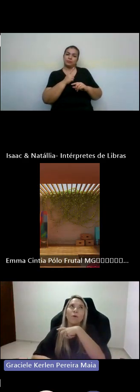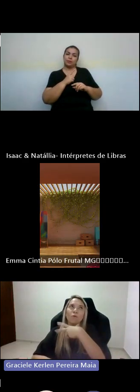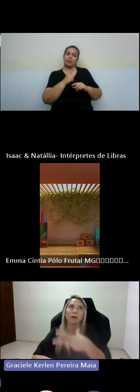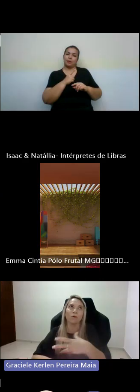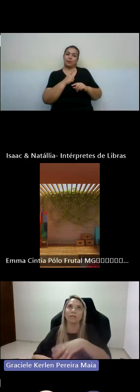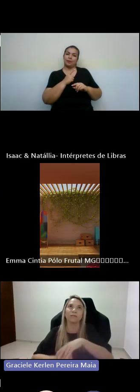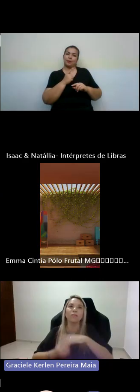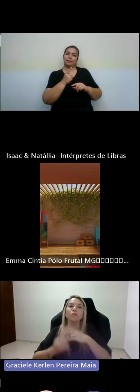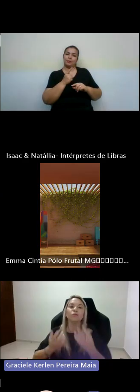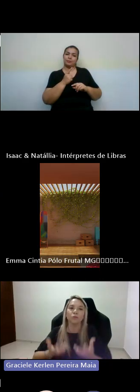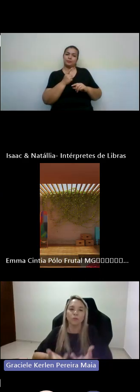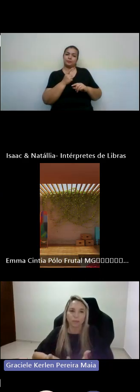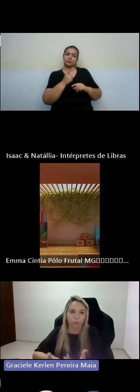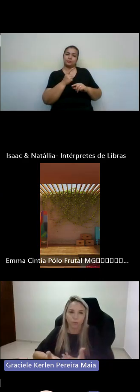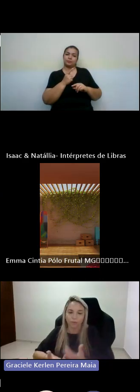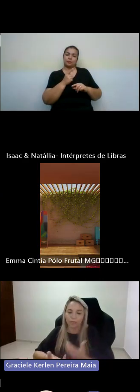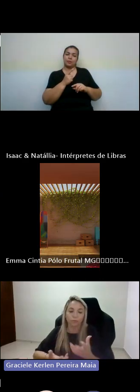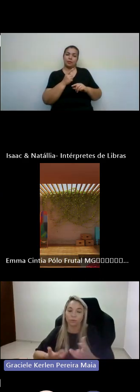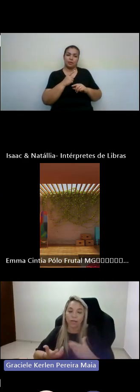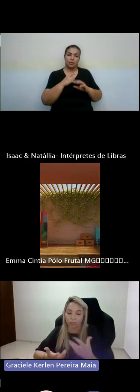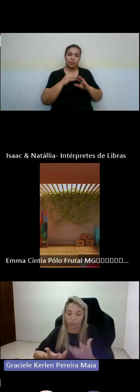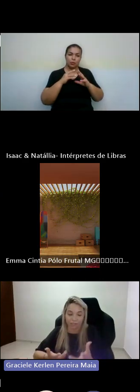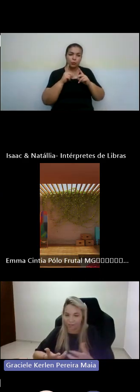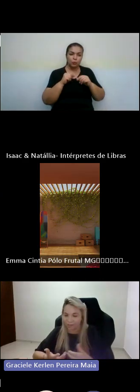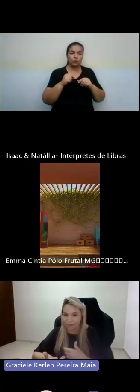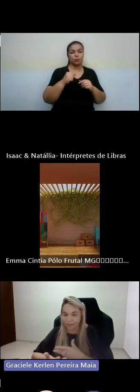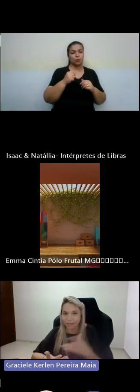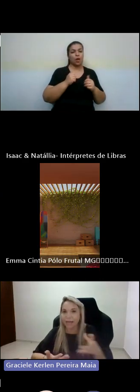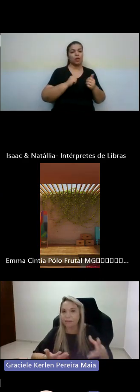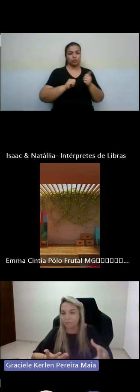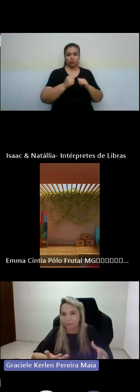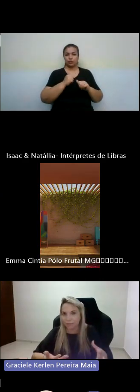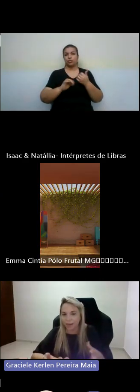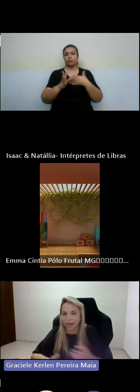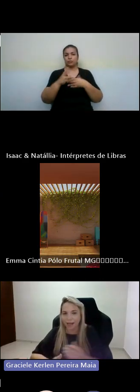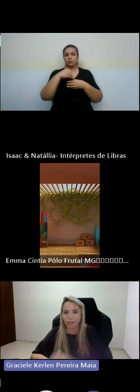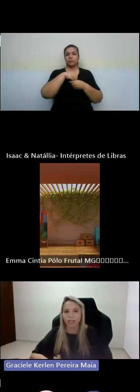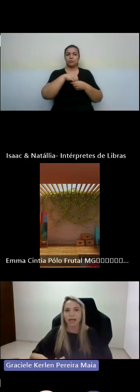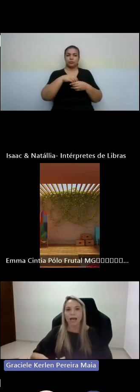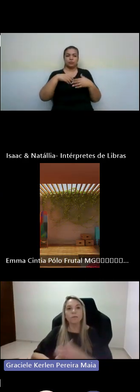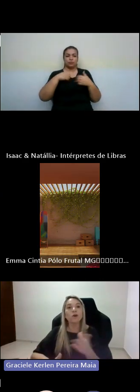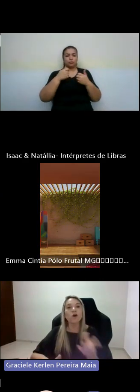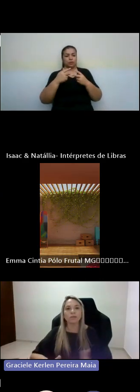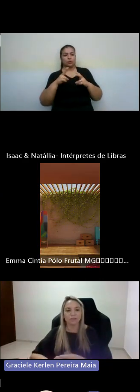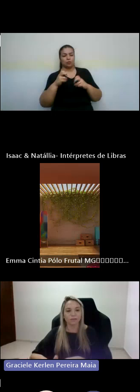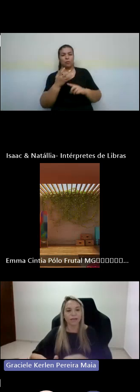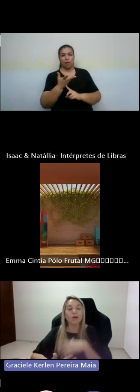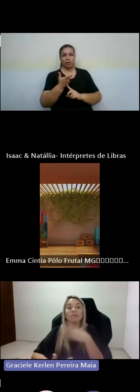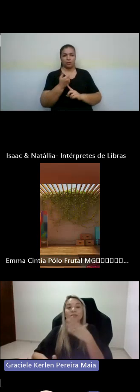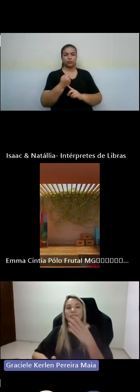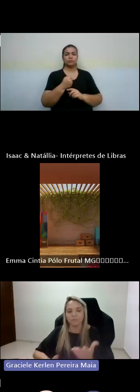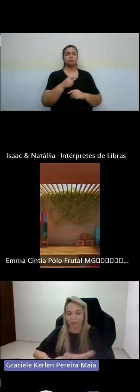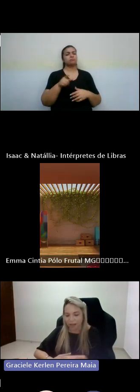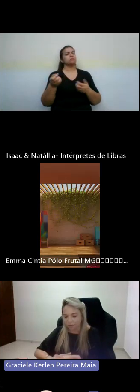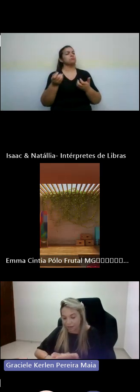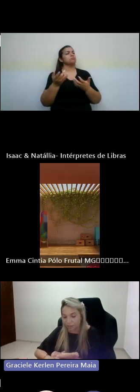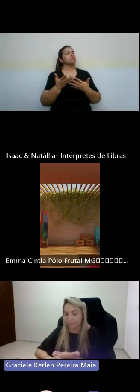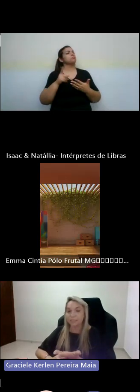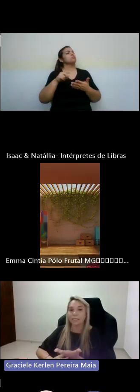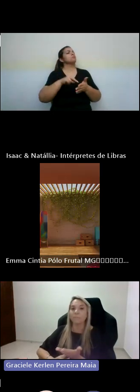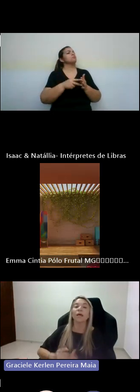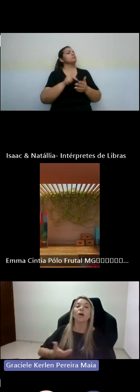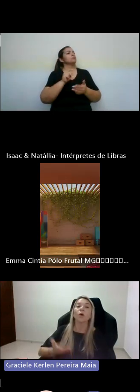né? Alguma coisa não, tem tudo do ator, né? Do artista que está ali fazendo aquela arte. Aí eu me conta qual é o significado.